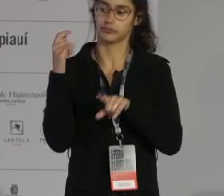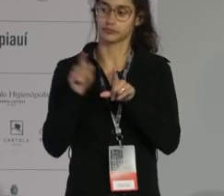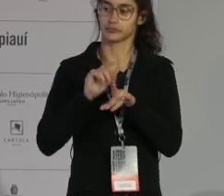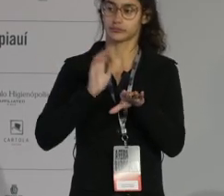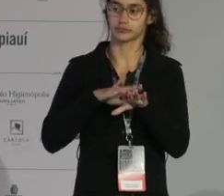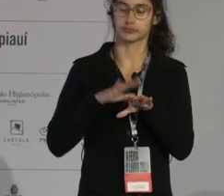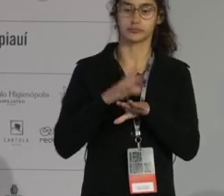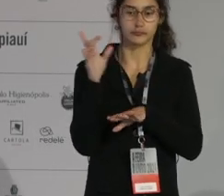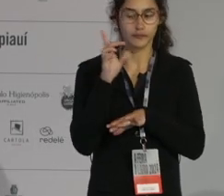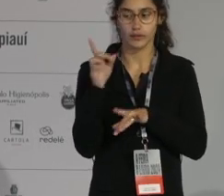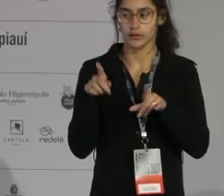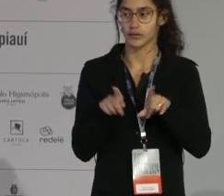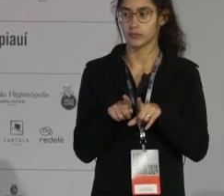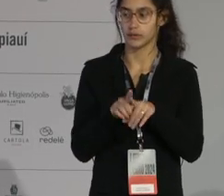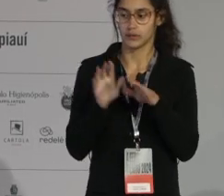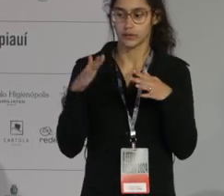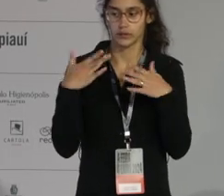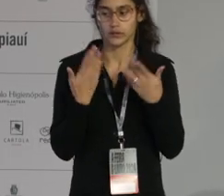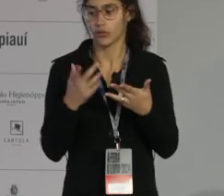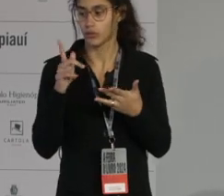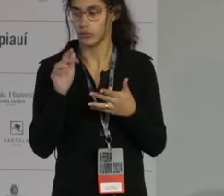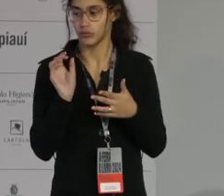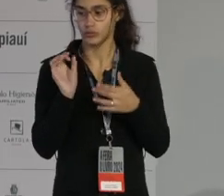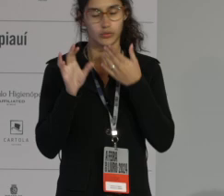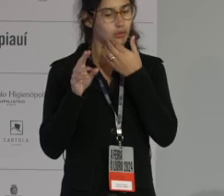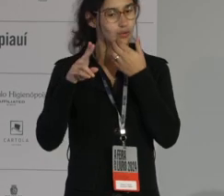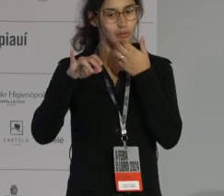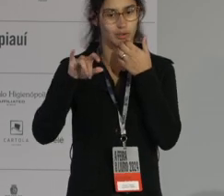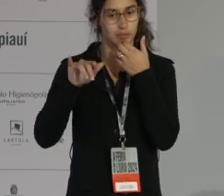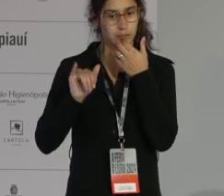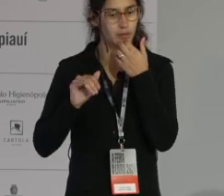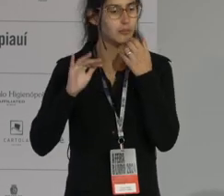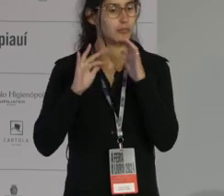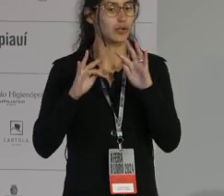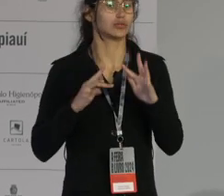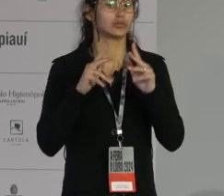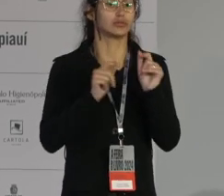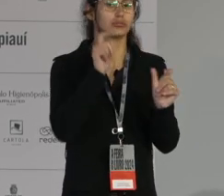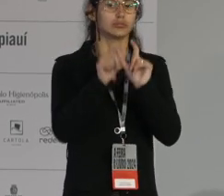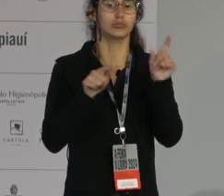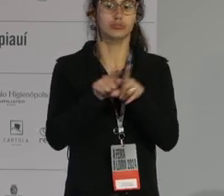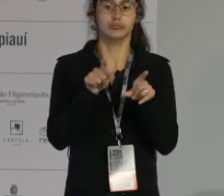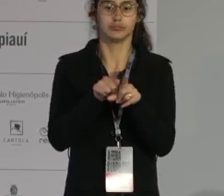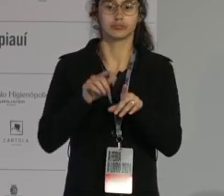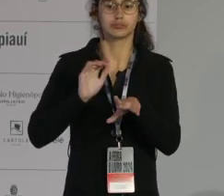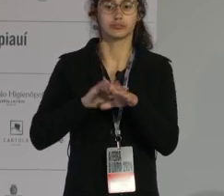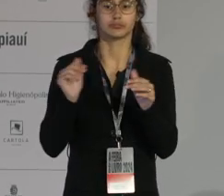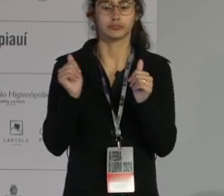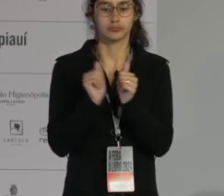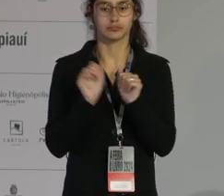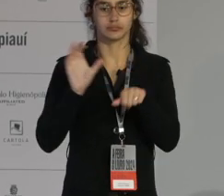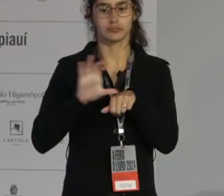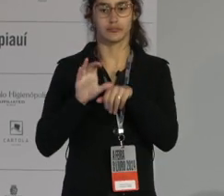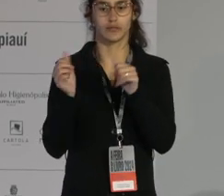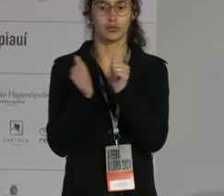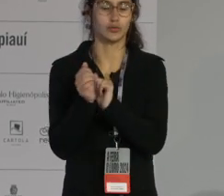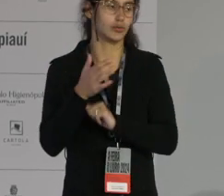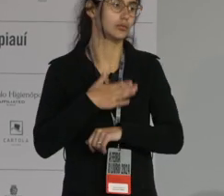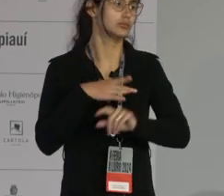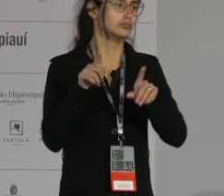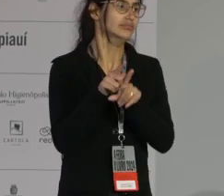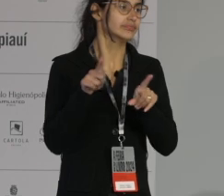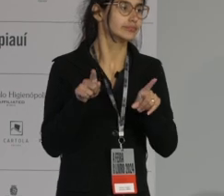lá. Então, não só a Noemi, como todas as pessoas que fazem um curso junto comigo,